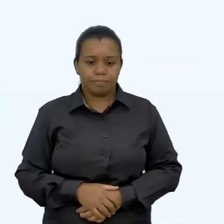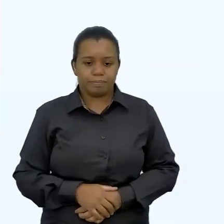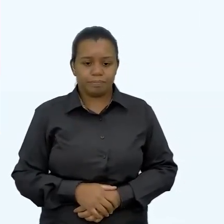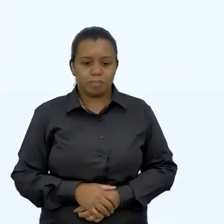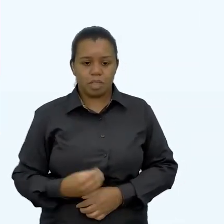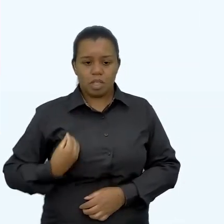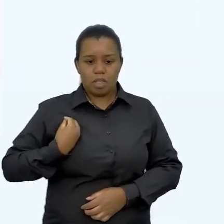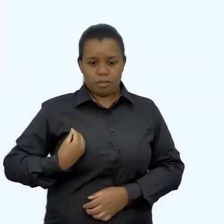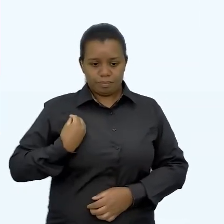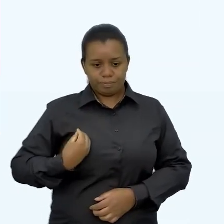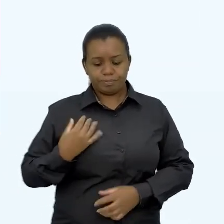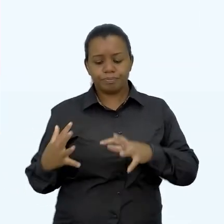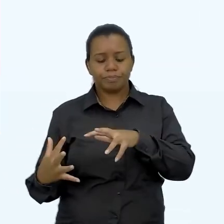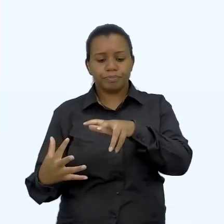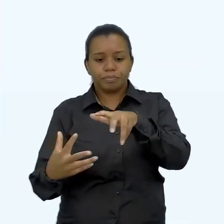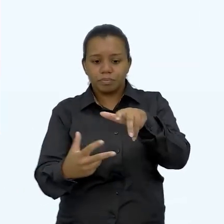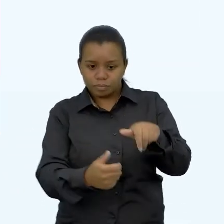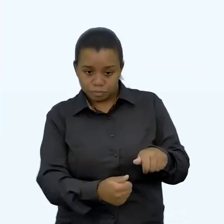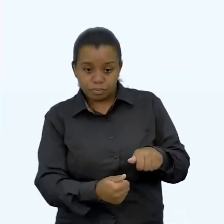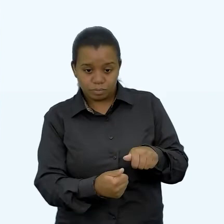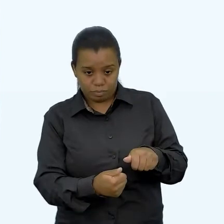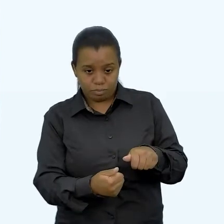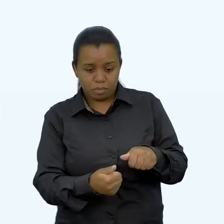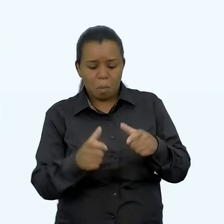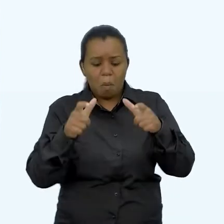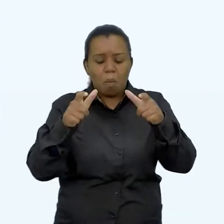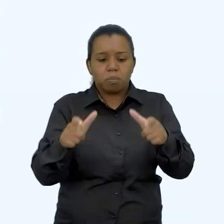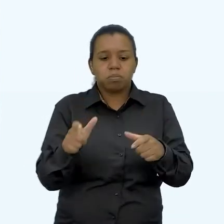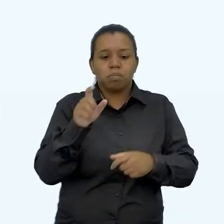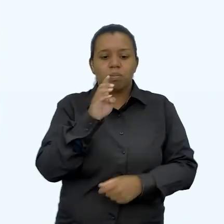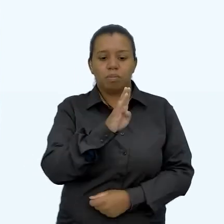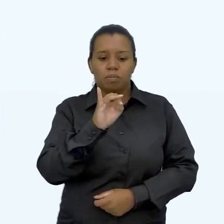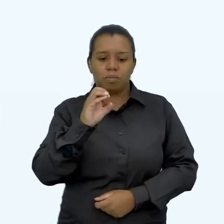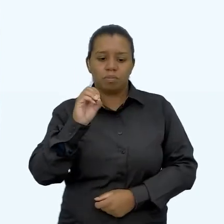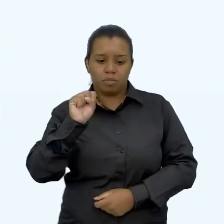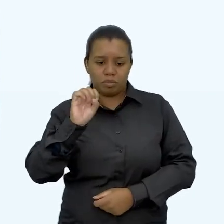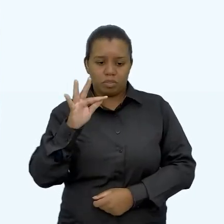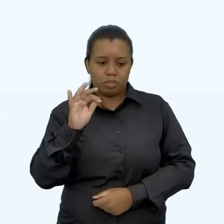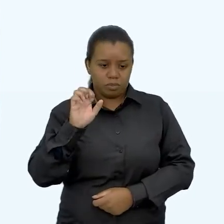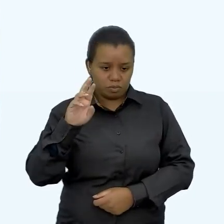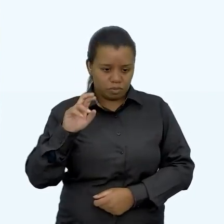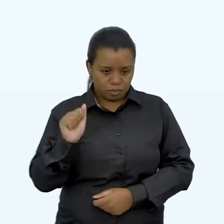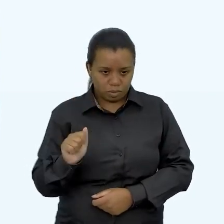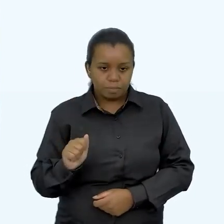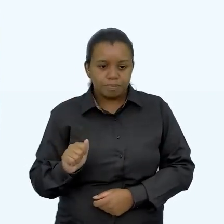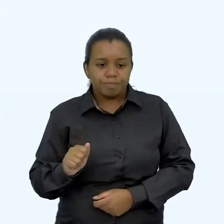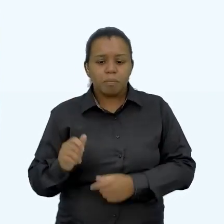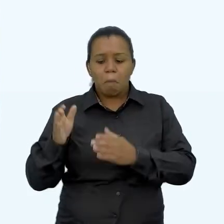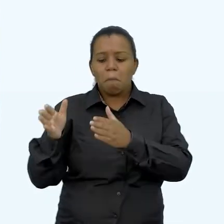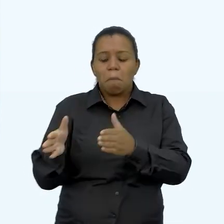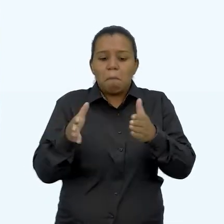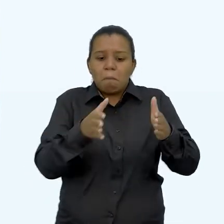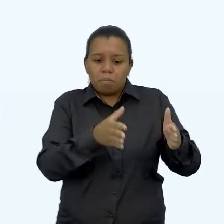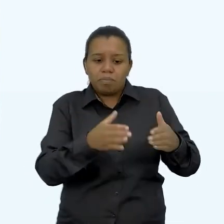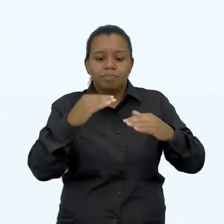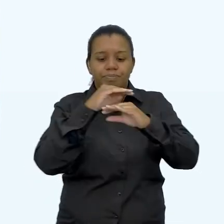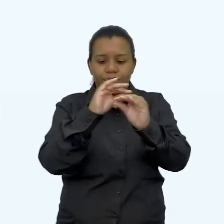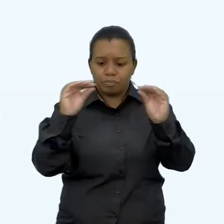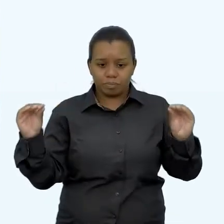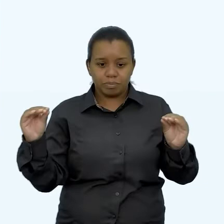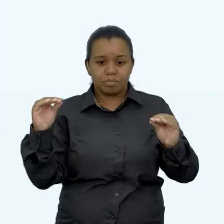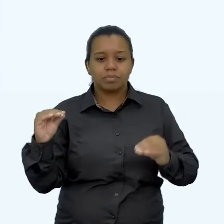A vida em nosso planeta está localizada na biosfera. Ela é composta por uma camada gasosa,